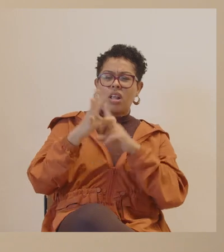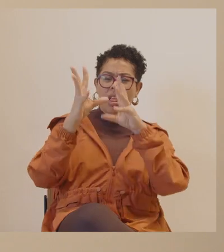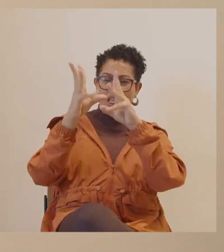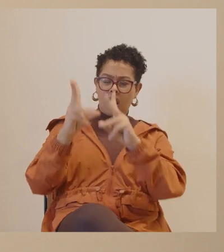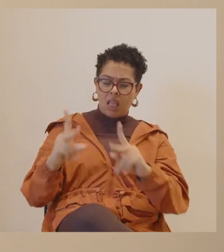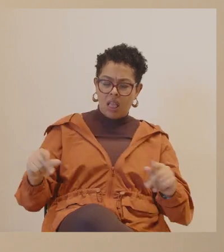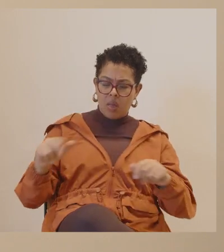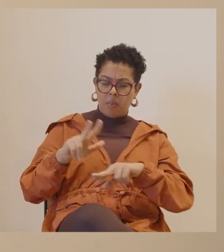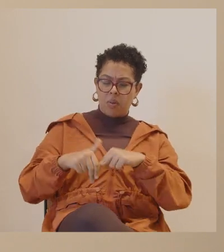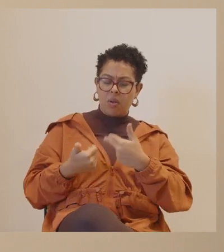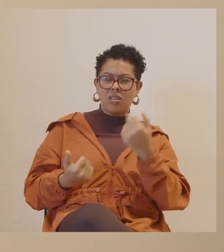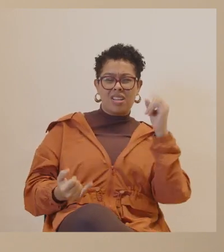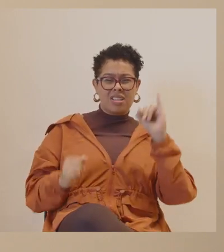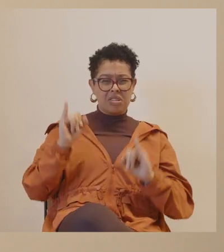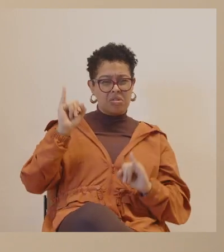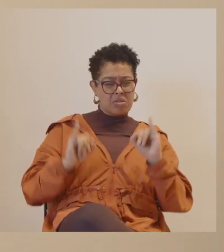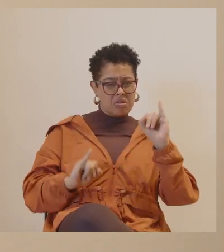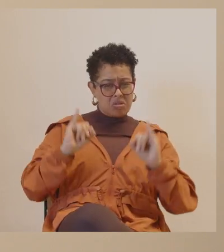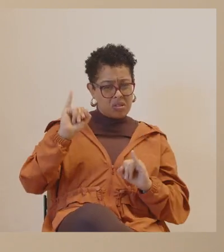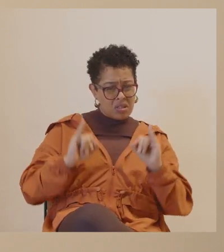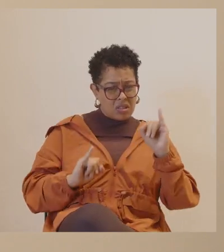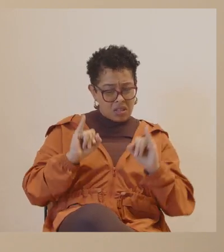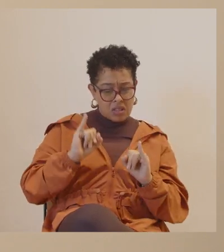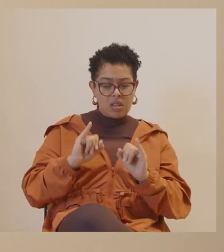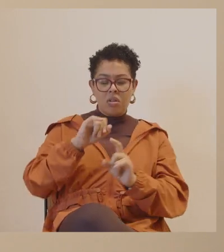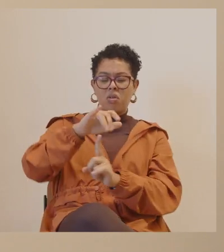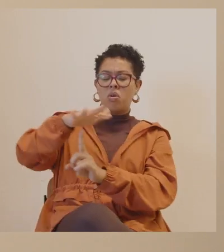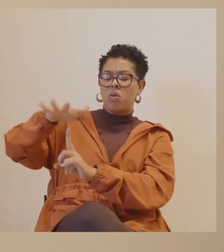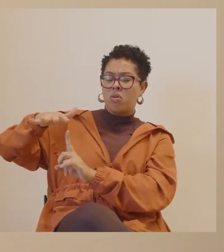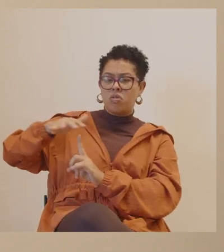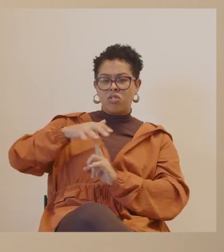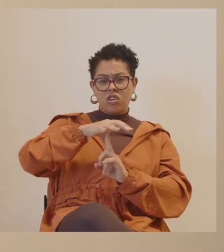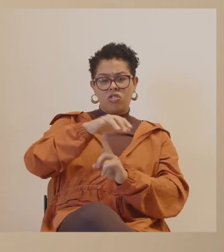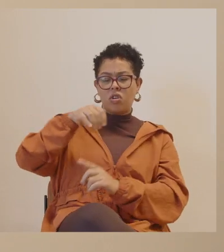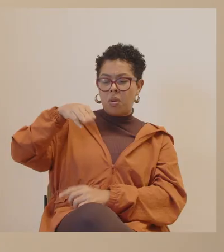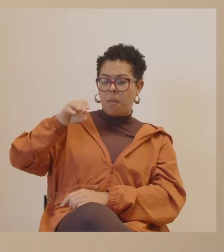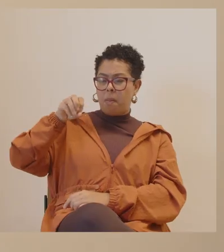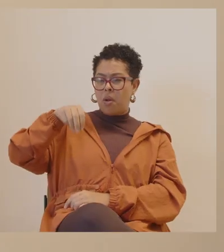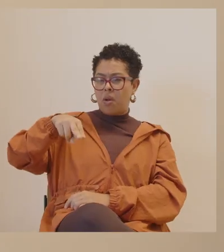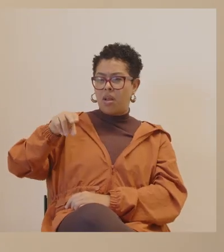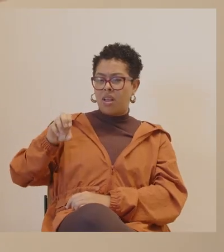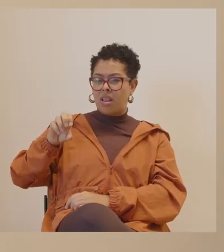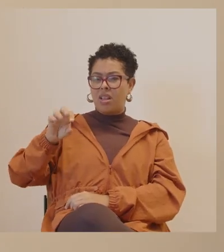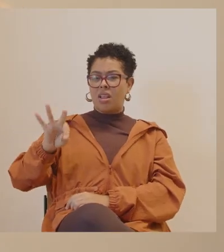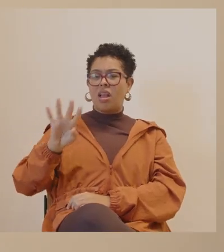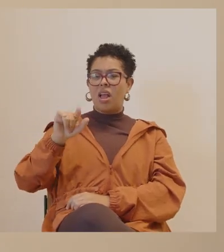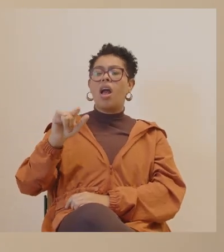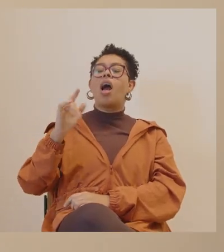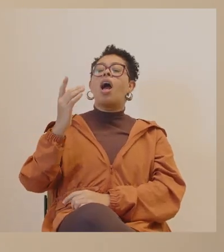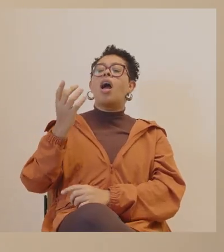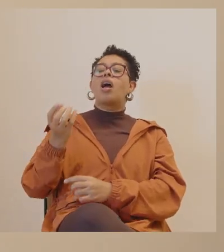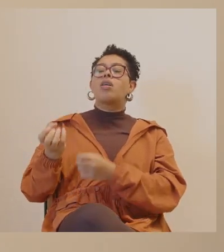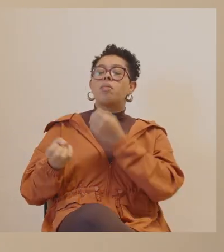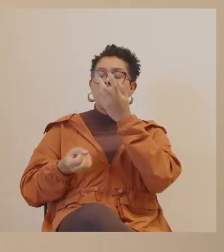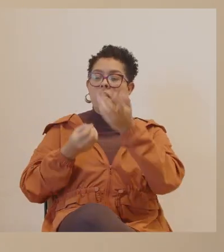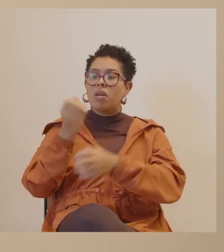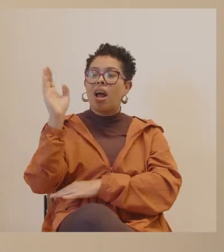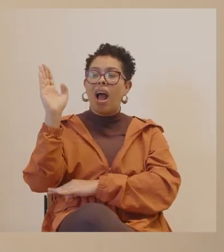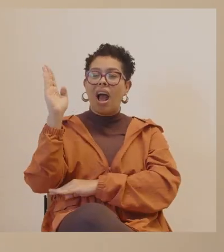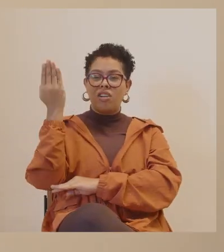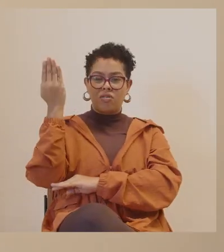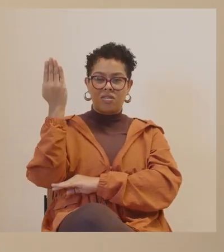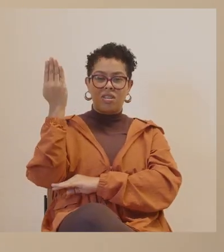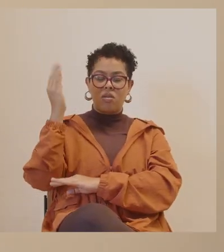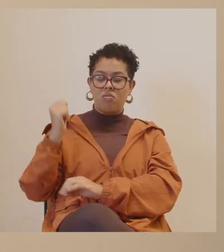processos de industrialização, por exemplo, né? Embora o jardim do Monet seja totalmente artificial, ele é um paraíso artificial,